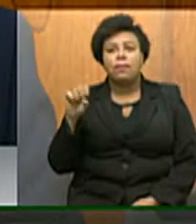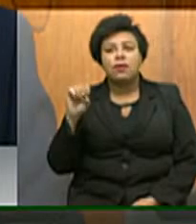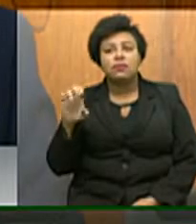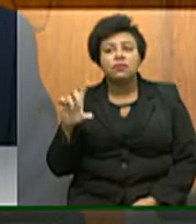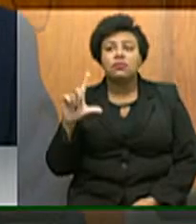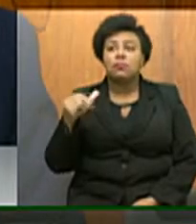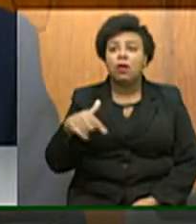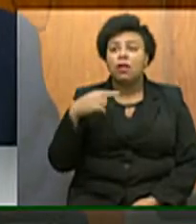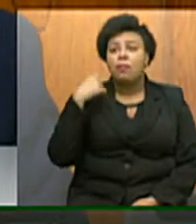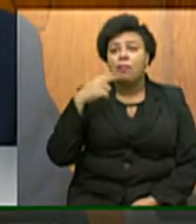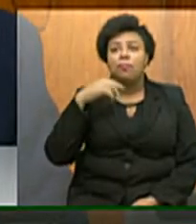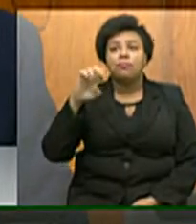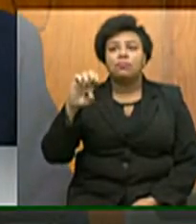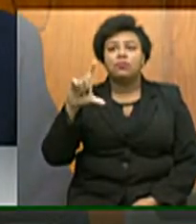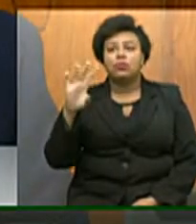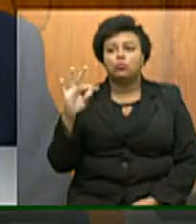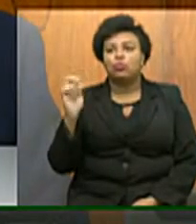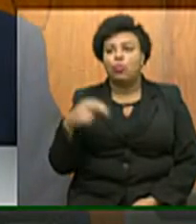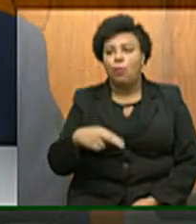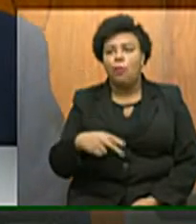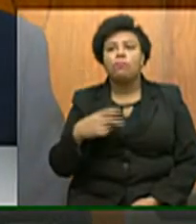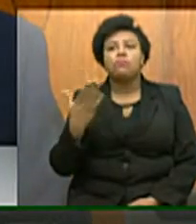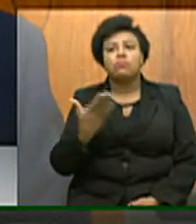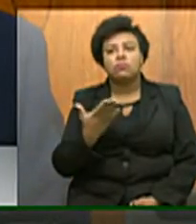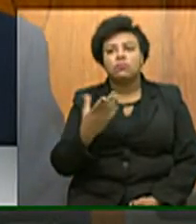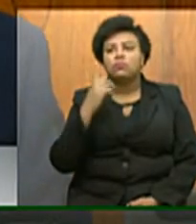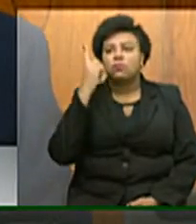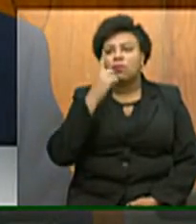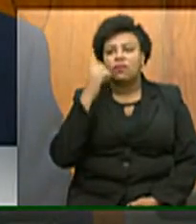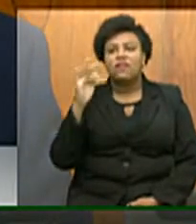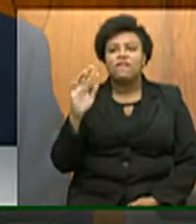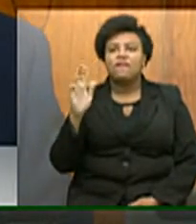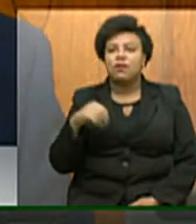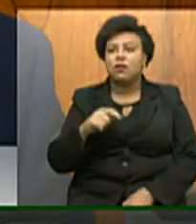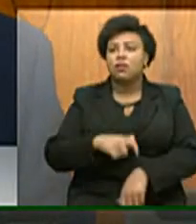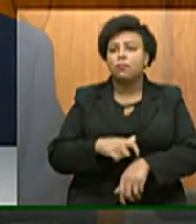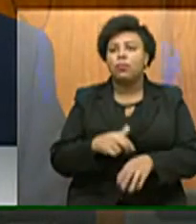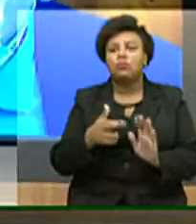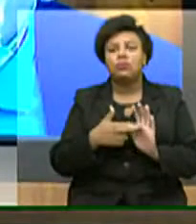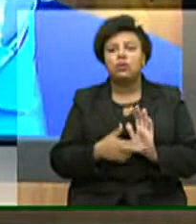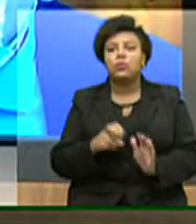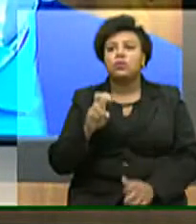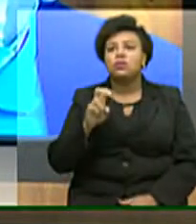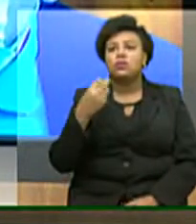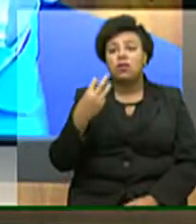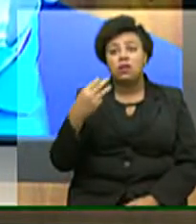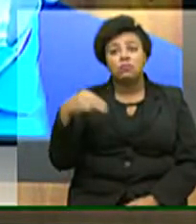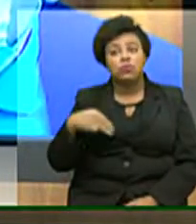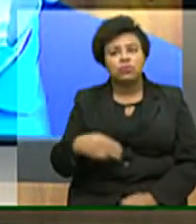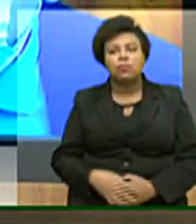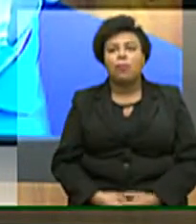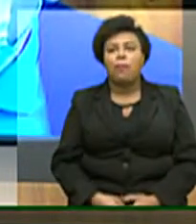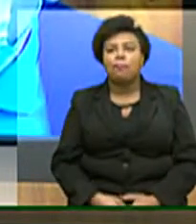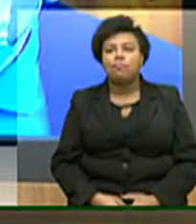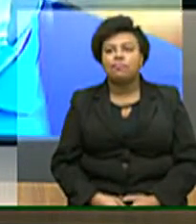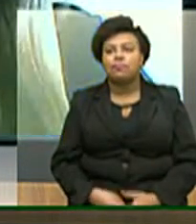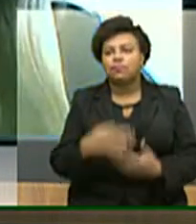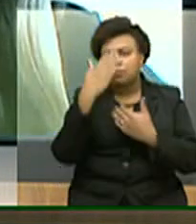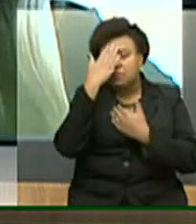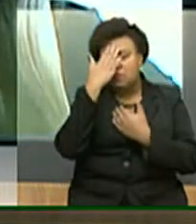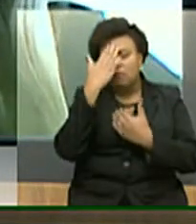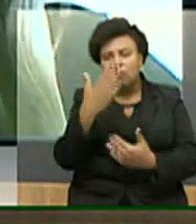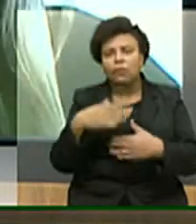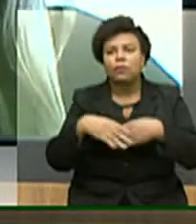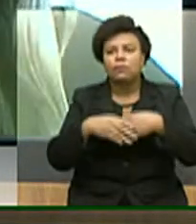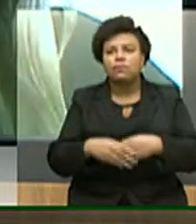Weber. Deputada Fran, a palavra está à sua disposição pelo tempo regimental de 3 minutos. Obrigada, presidente. Quero aqui cumprimentar todos os